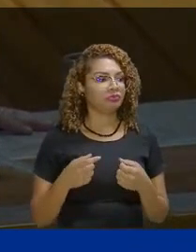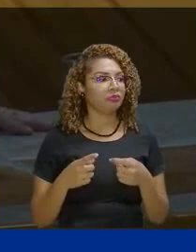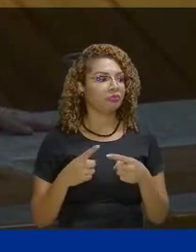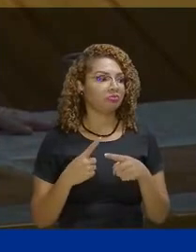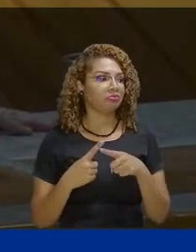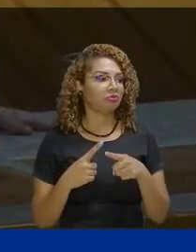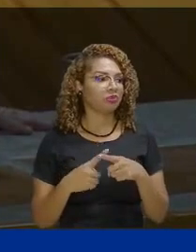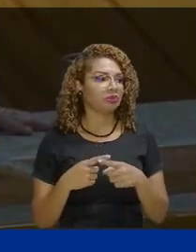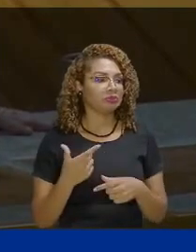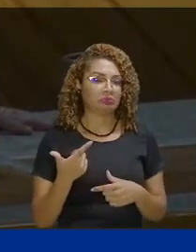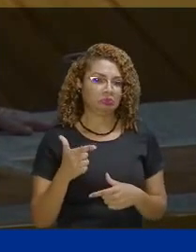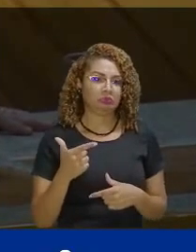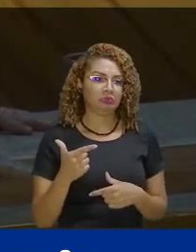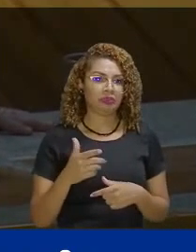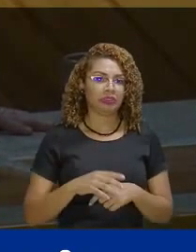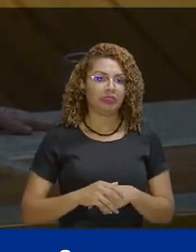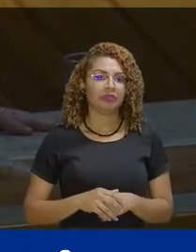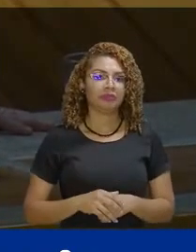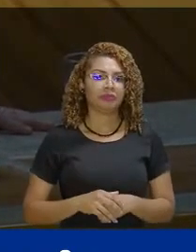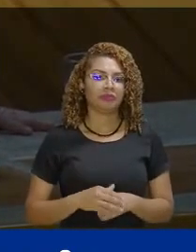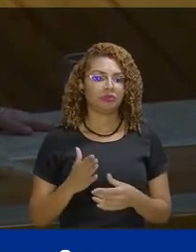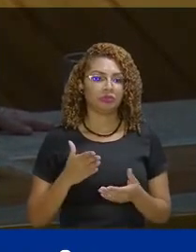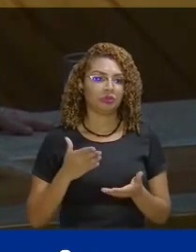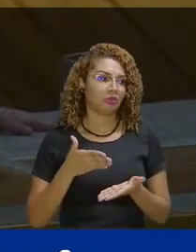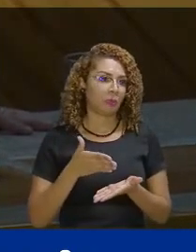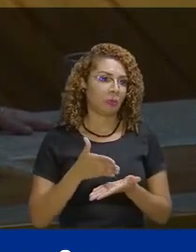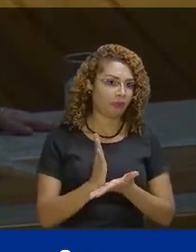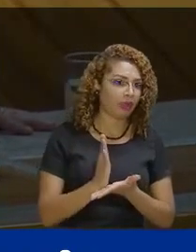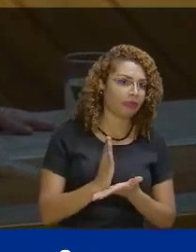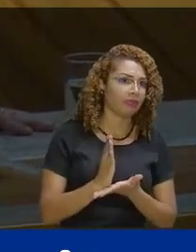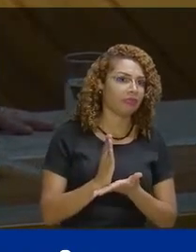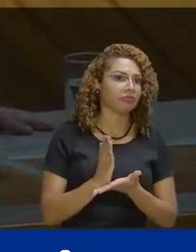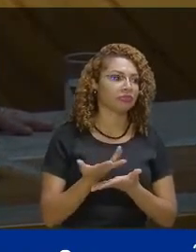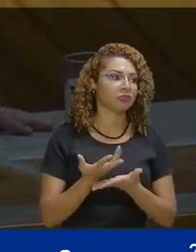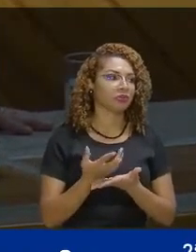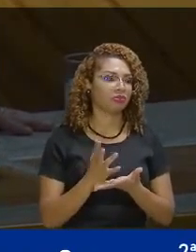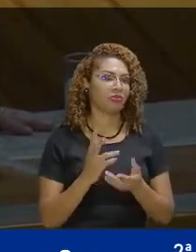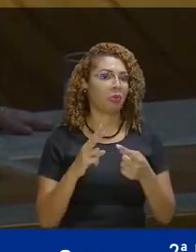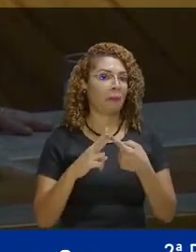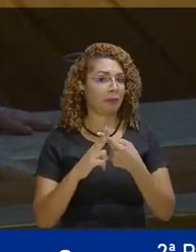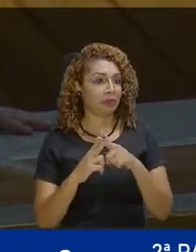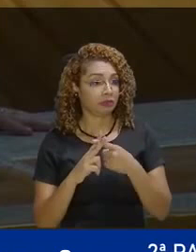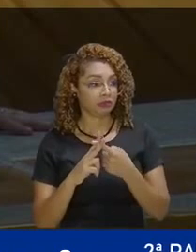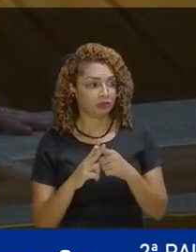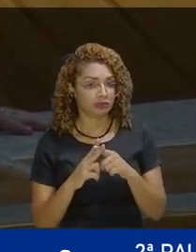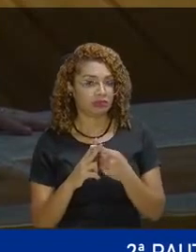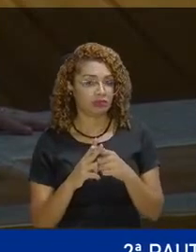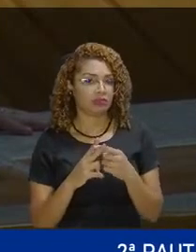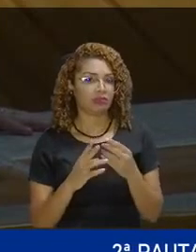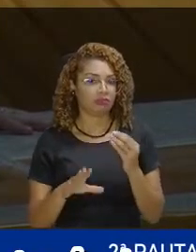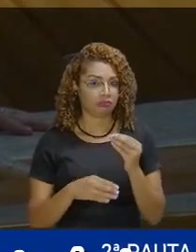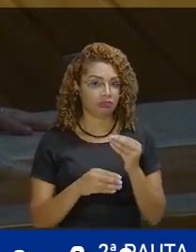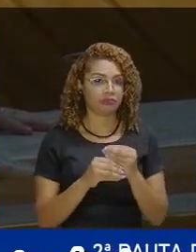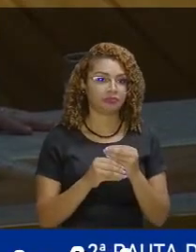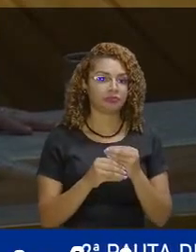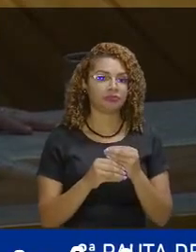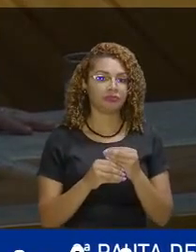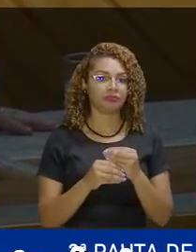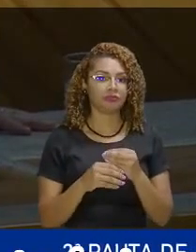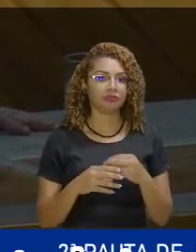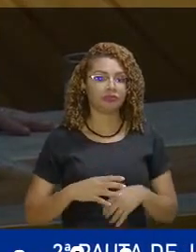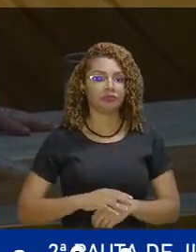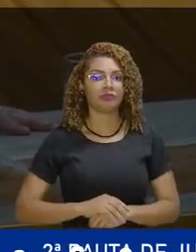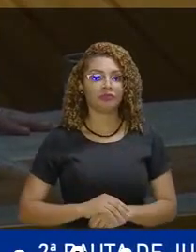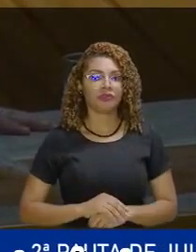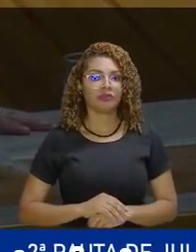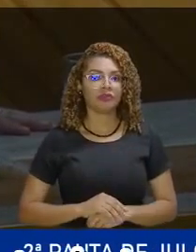anotar uma aprovação dessa com ressalva pelo fato de não ter um sequenciamento. Porque o que se